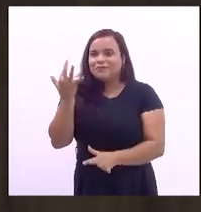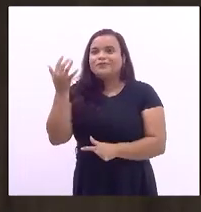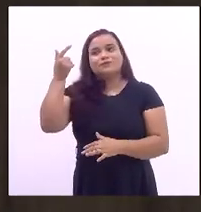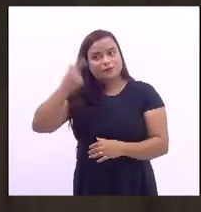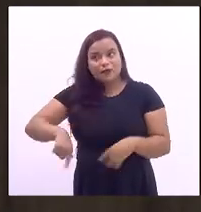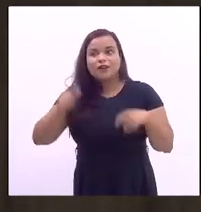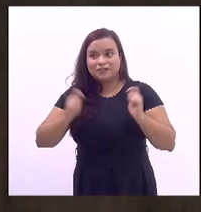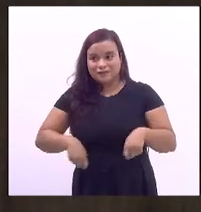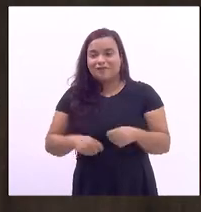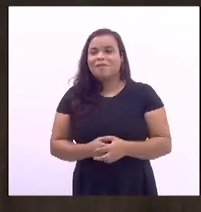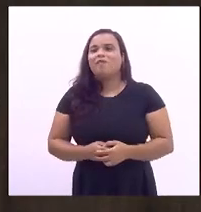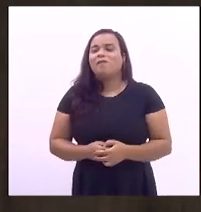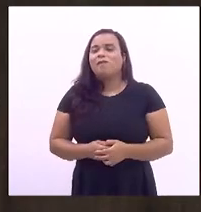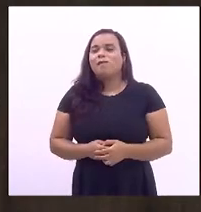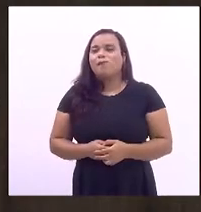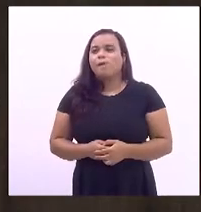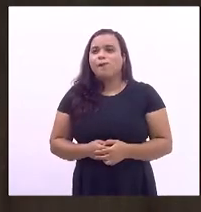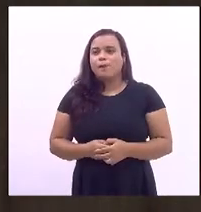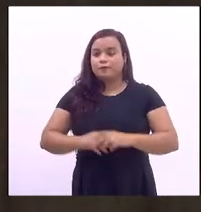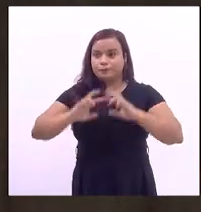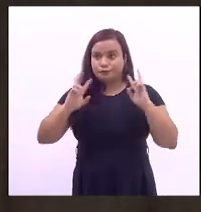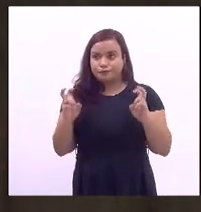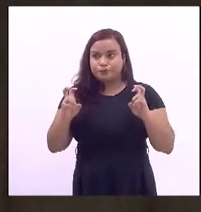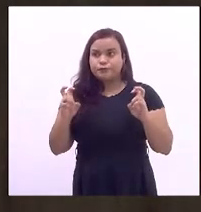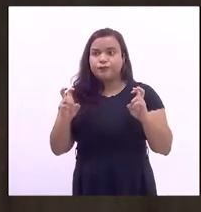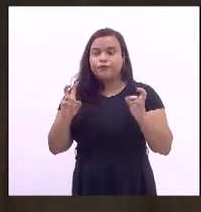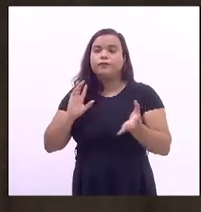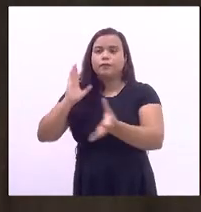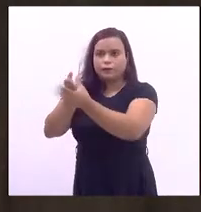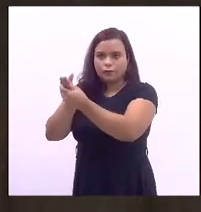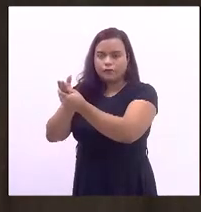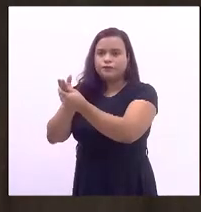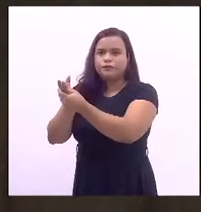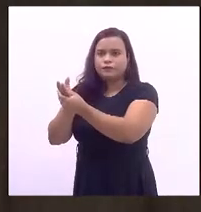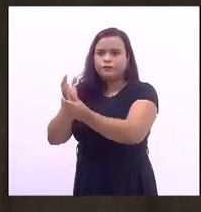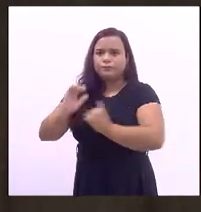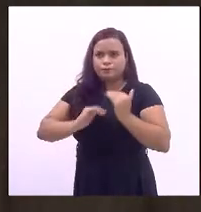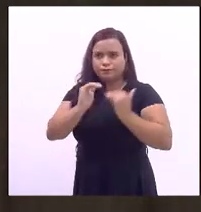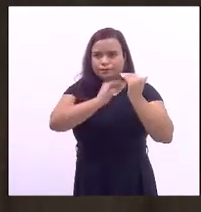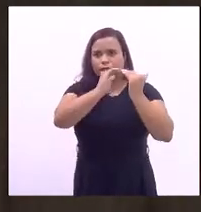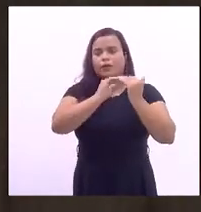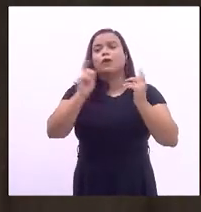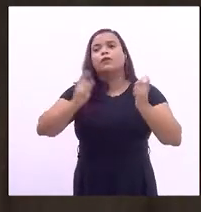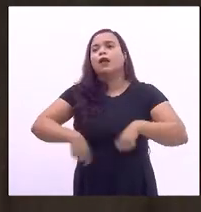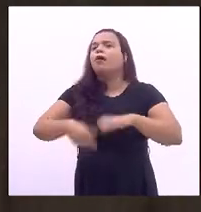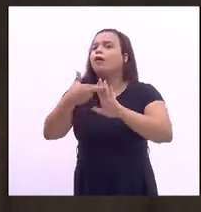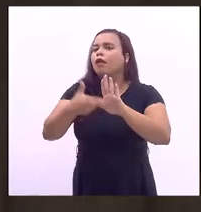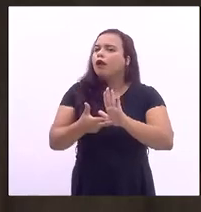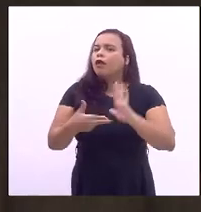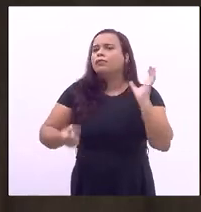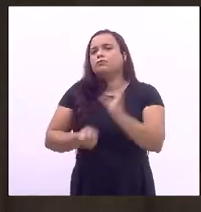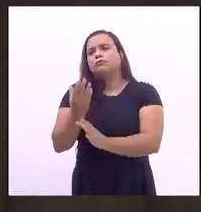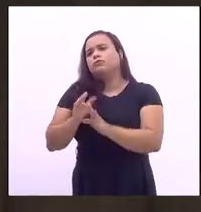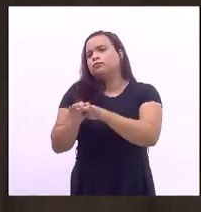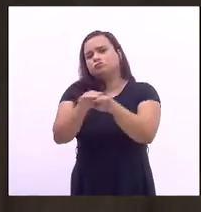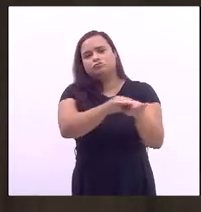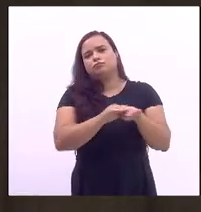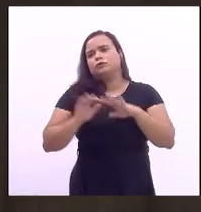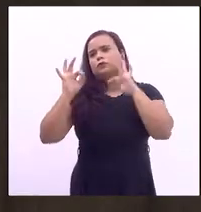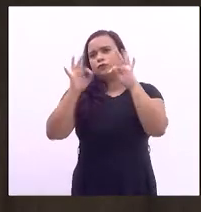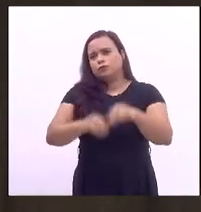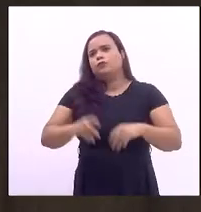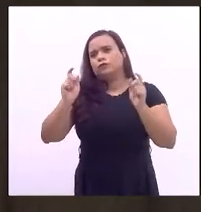repetida de recuperação judicial pudesse ser uma regra para todo mundo